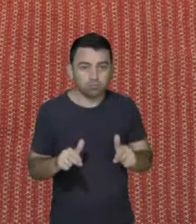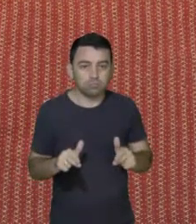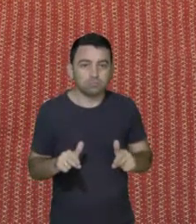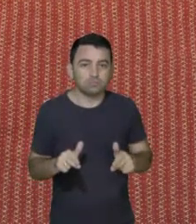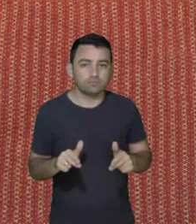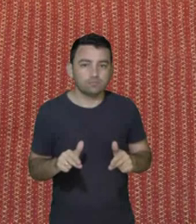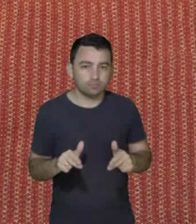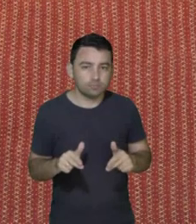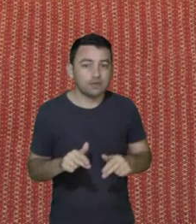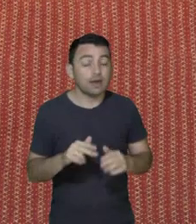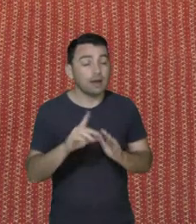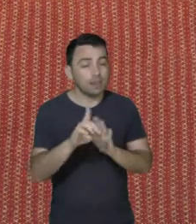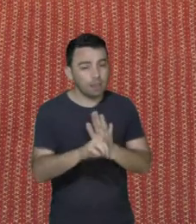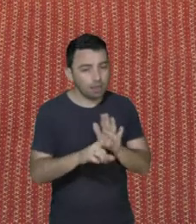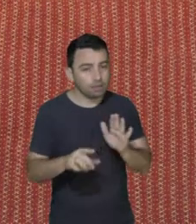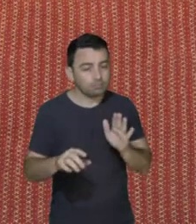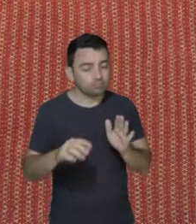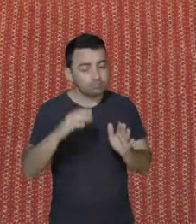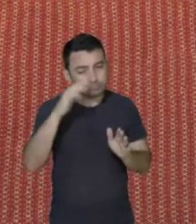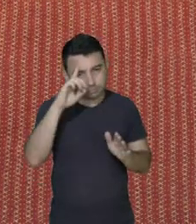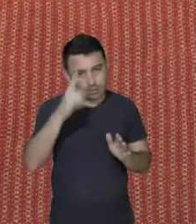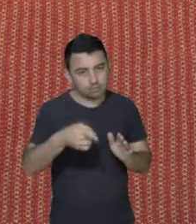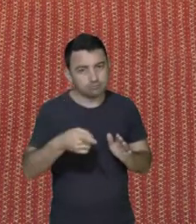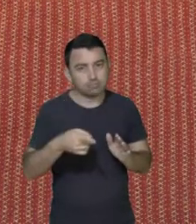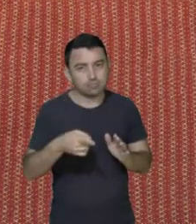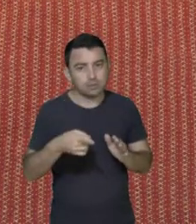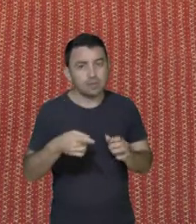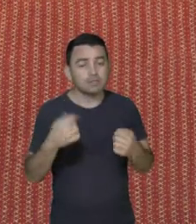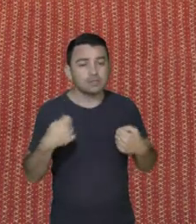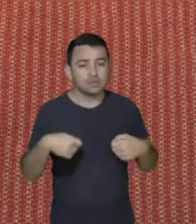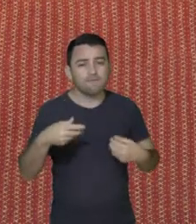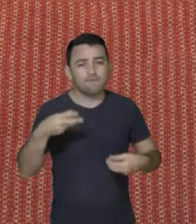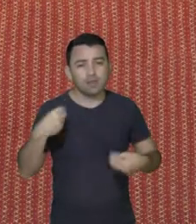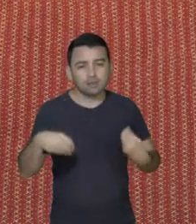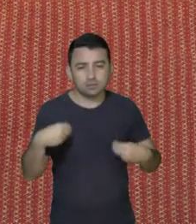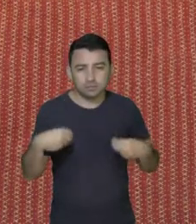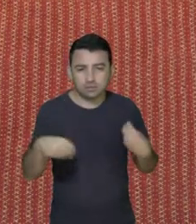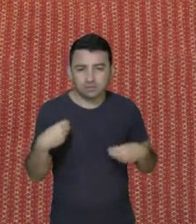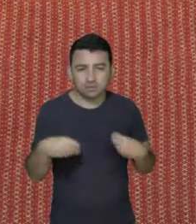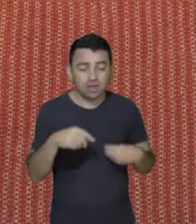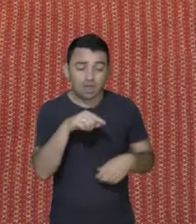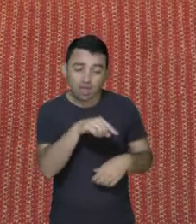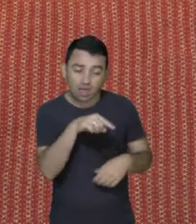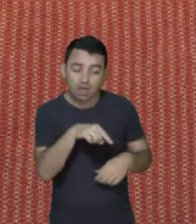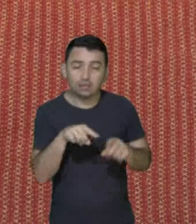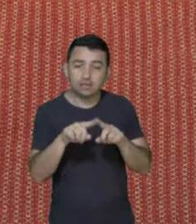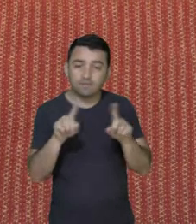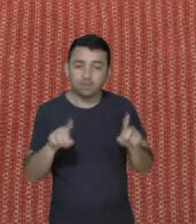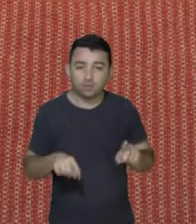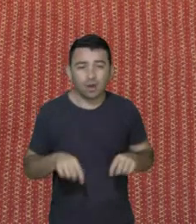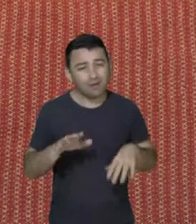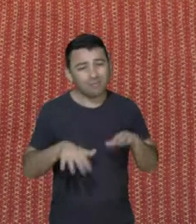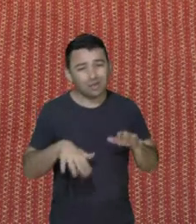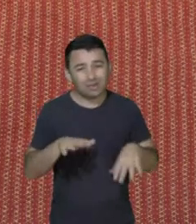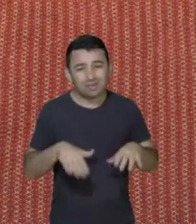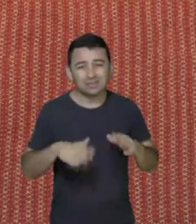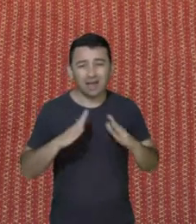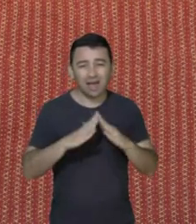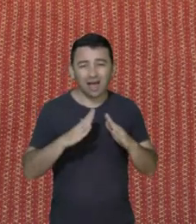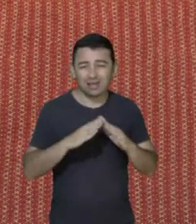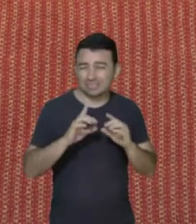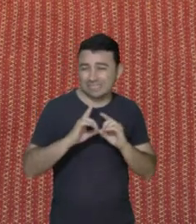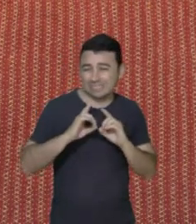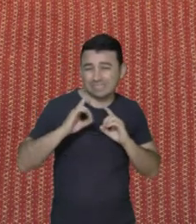a legislação prevê, apenas flexibiliza a situação do servidor, que por vezes mora